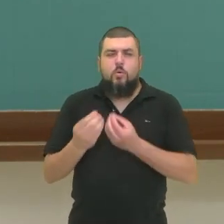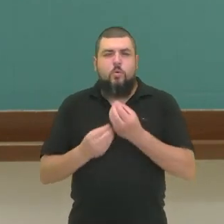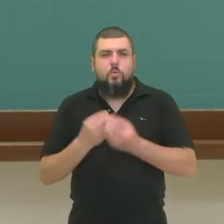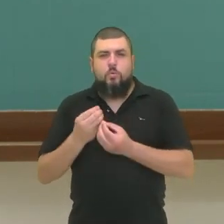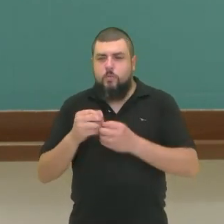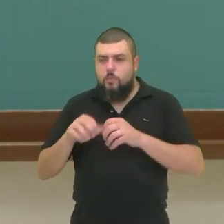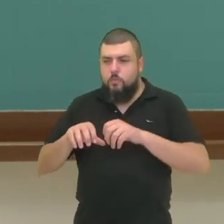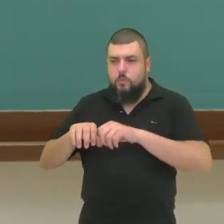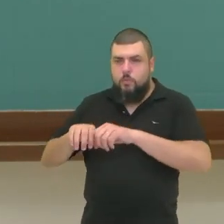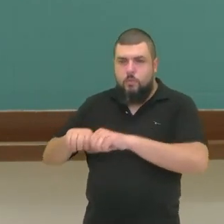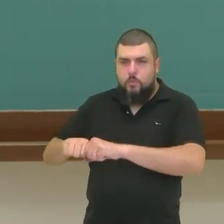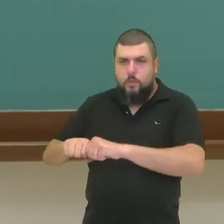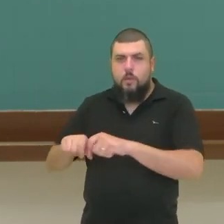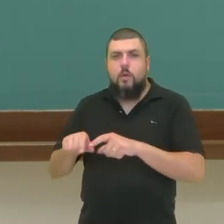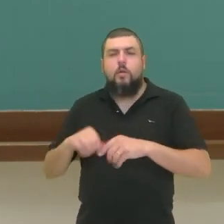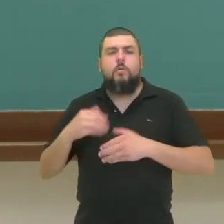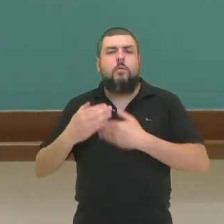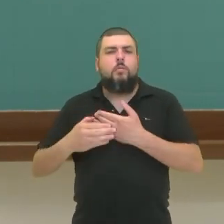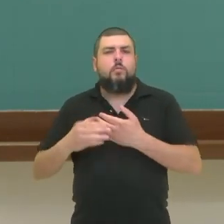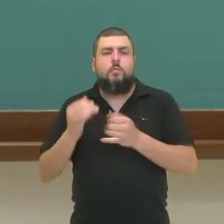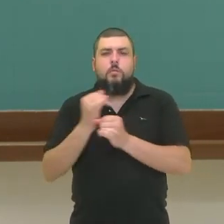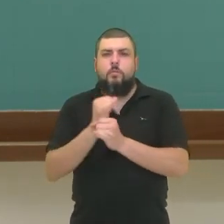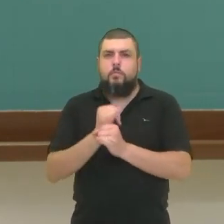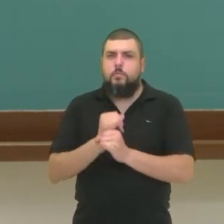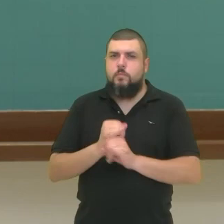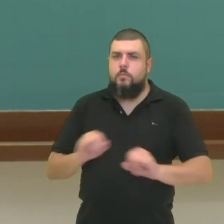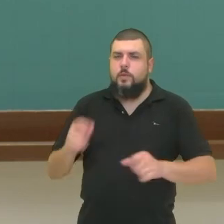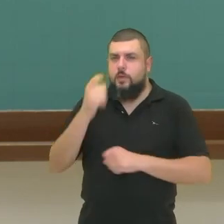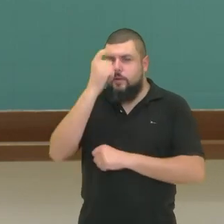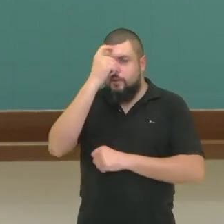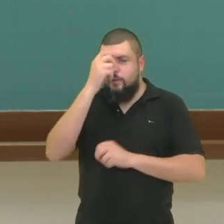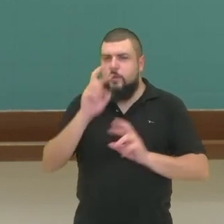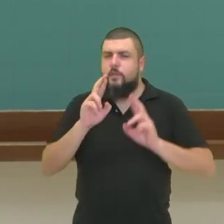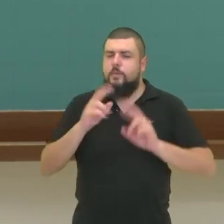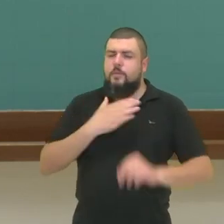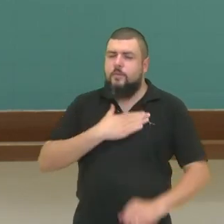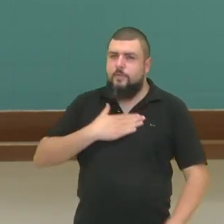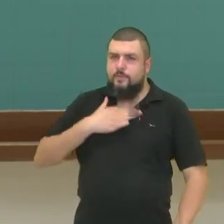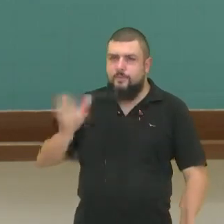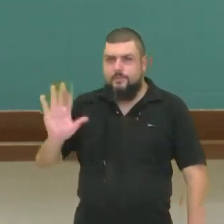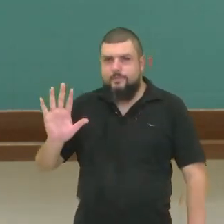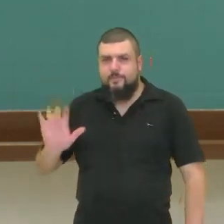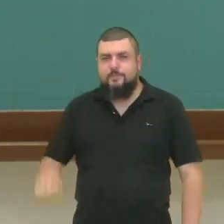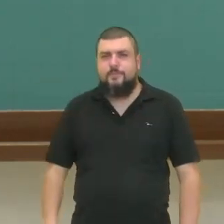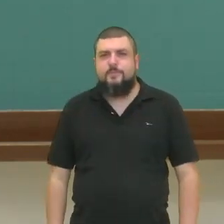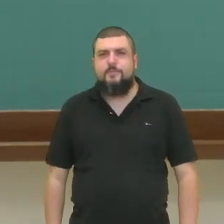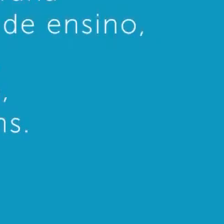colonialismo e independência da Índia. Eu espero que vocês tenham gostado e até mais!